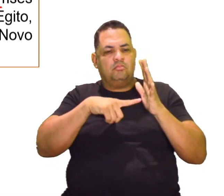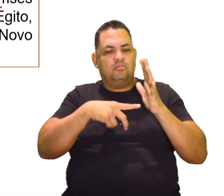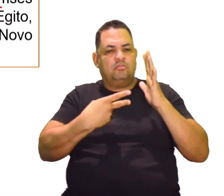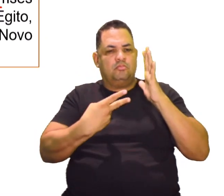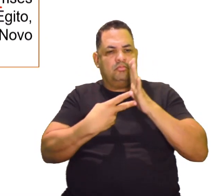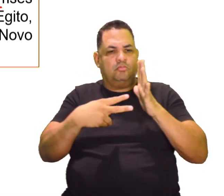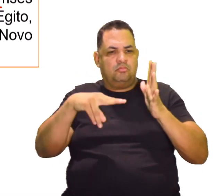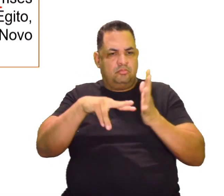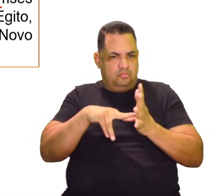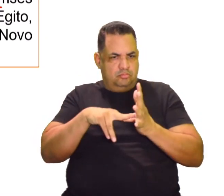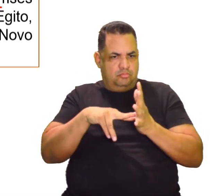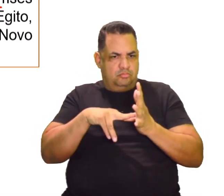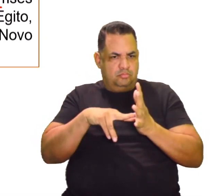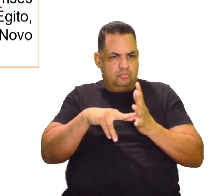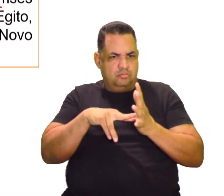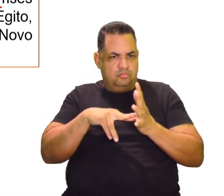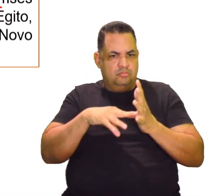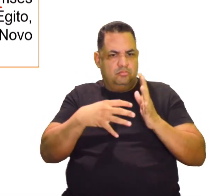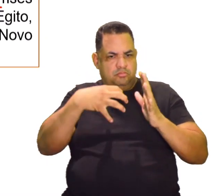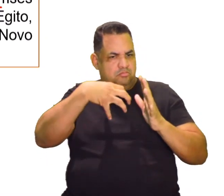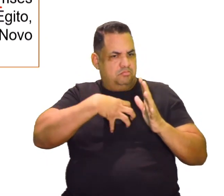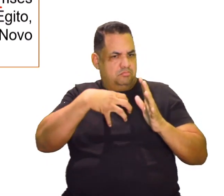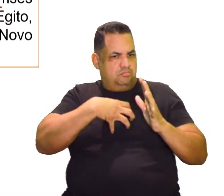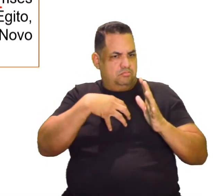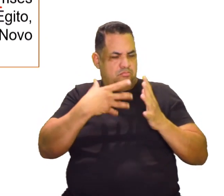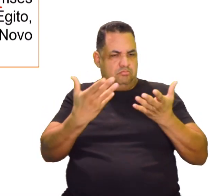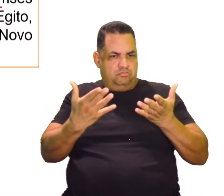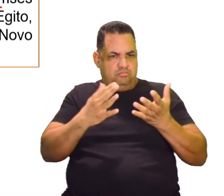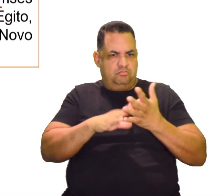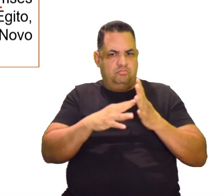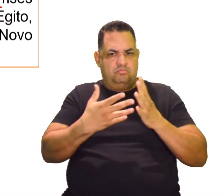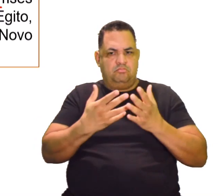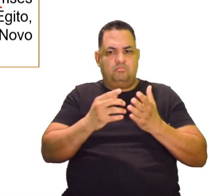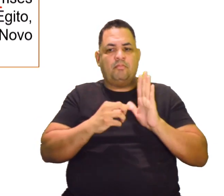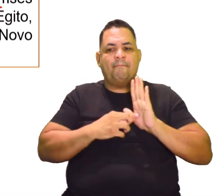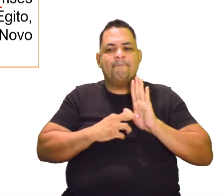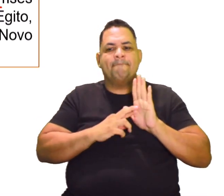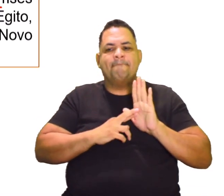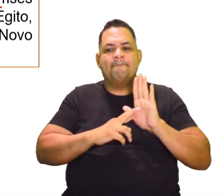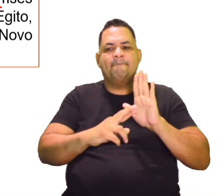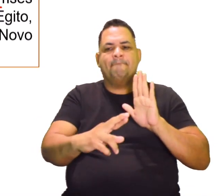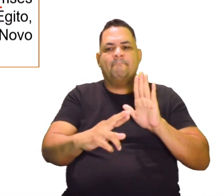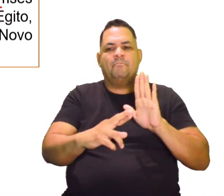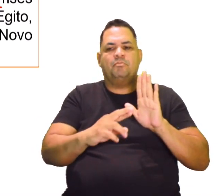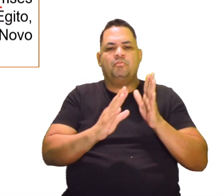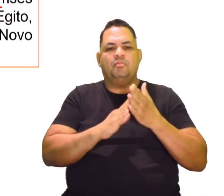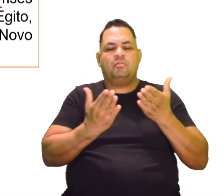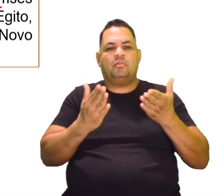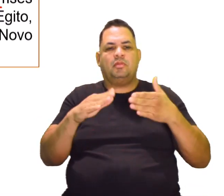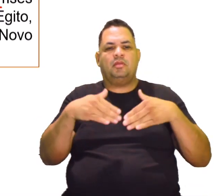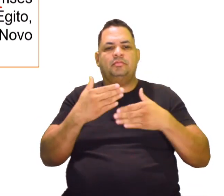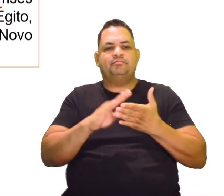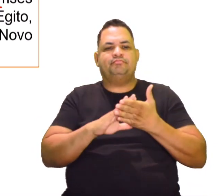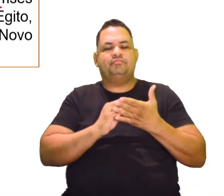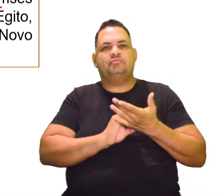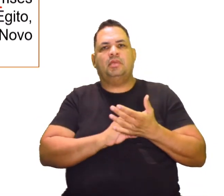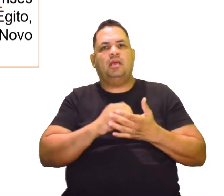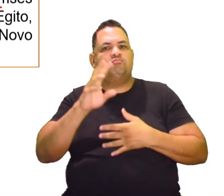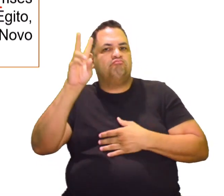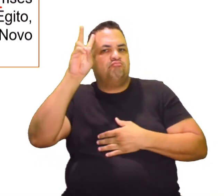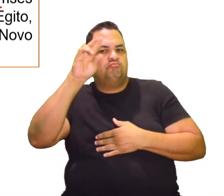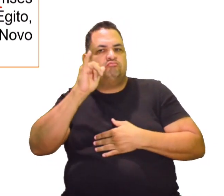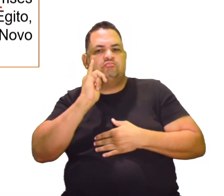ali sentidos, né, para eles. Eles estavam ali representando, muitas vezes até contando histórias,